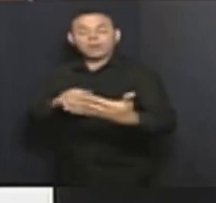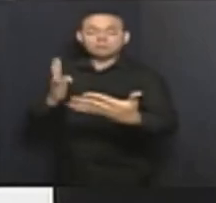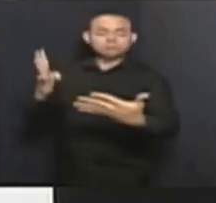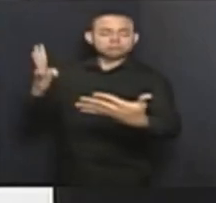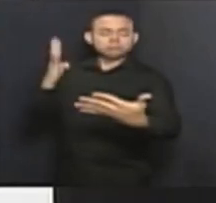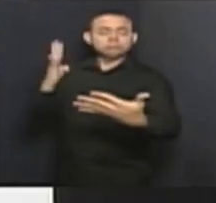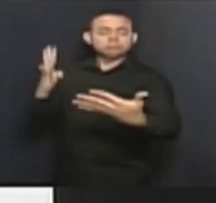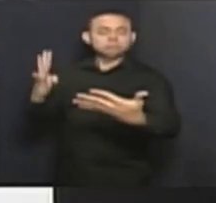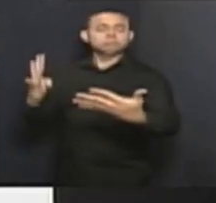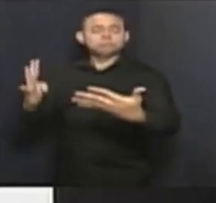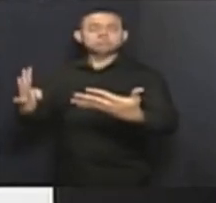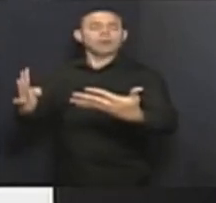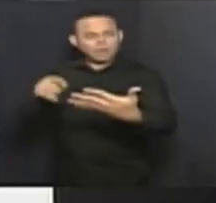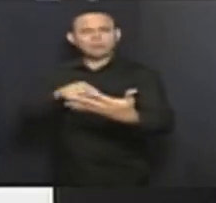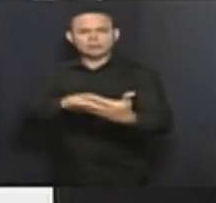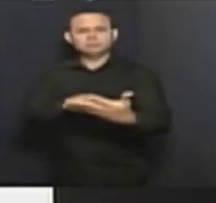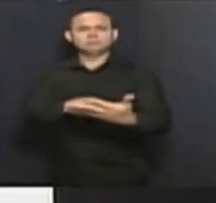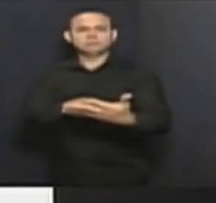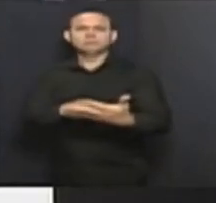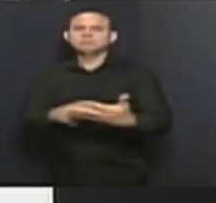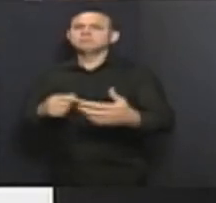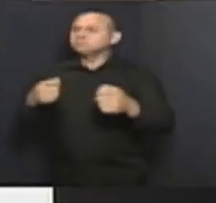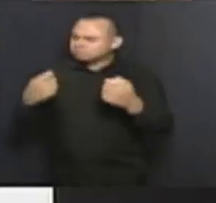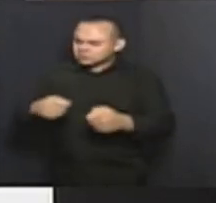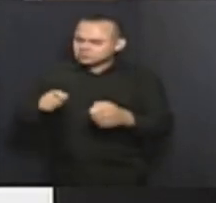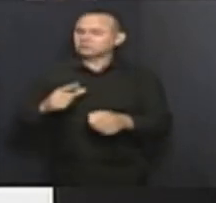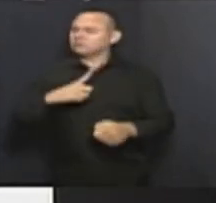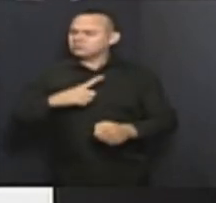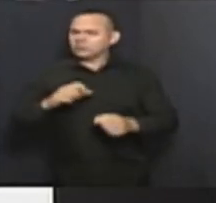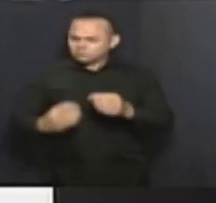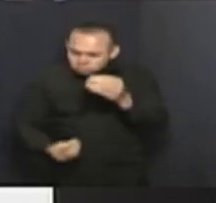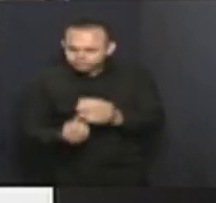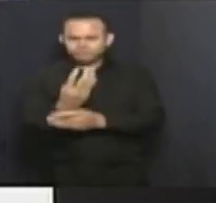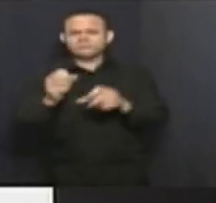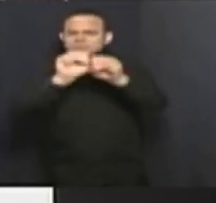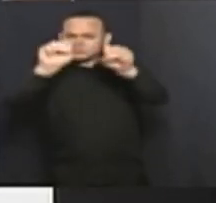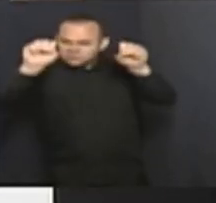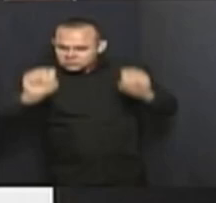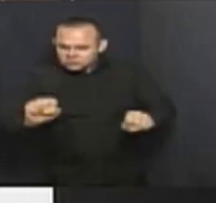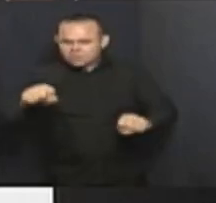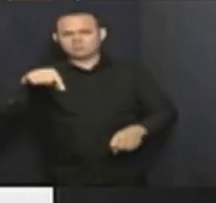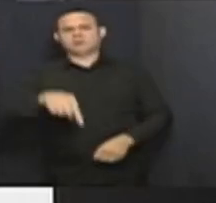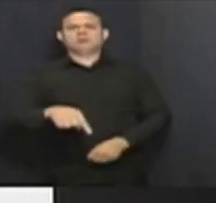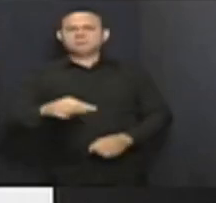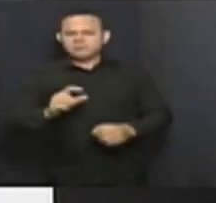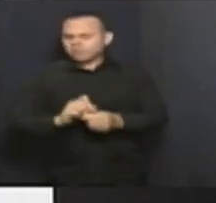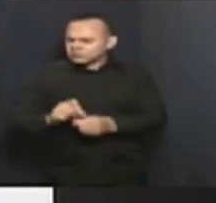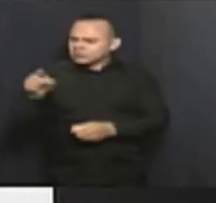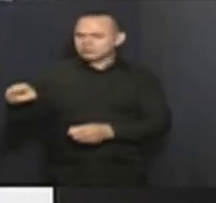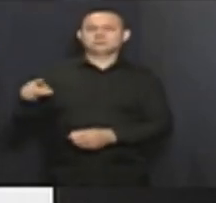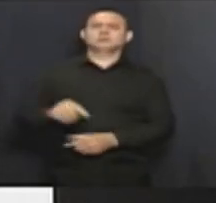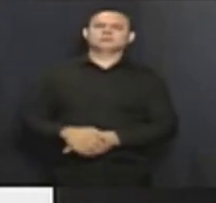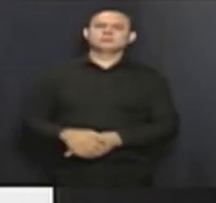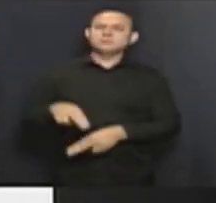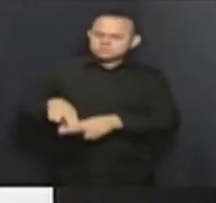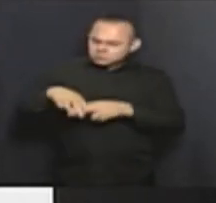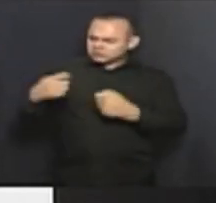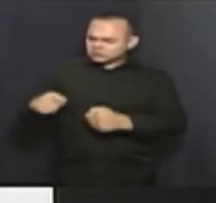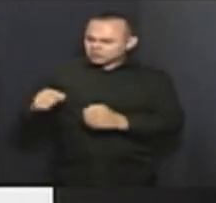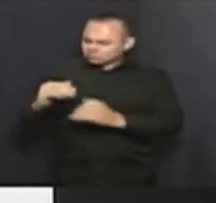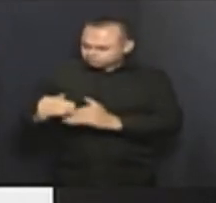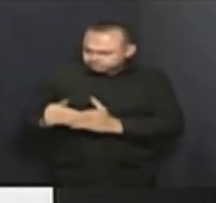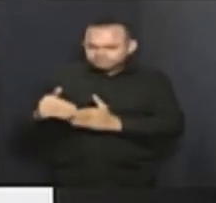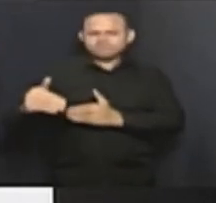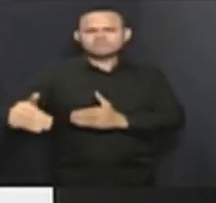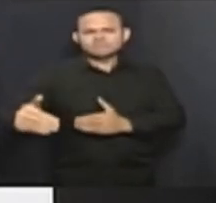não podemos ter um sistema que faça isso uma plataforma que faça isso não avançar nós vamos avançar eu quero